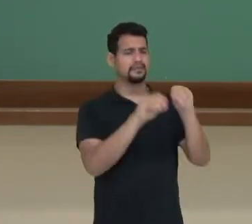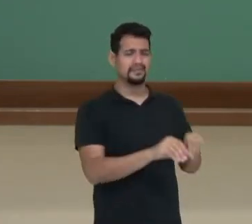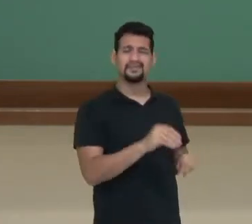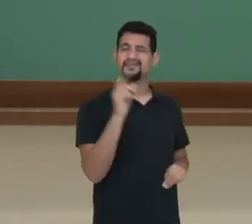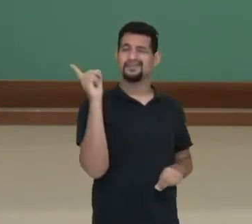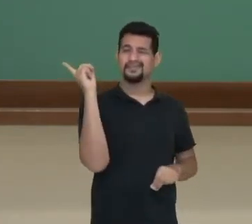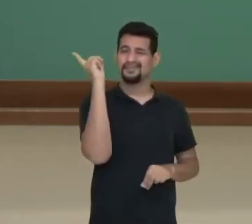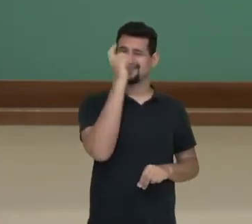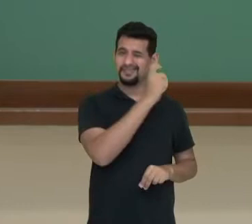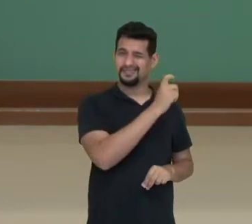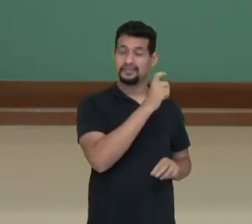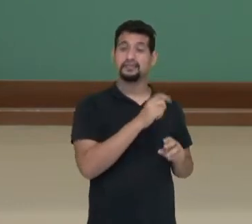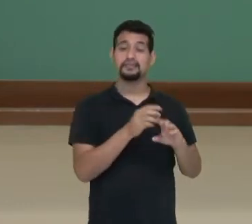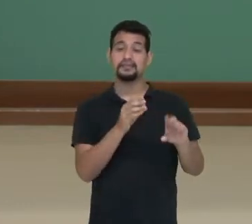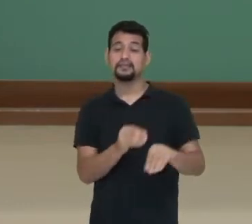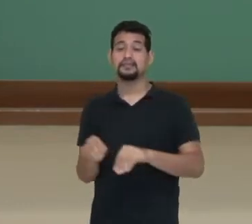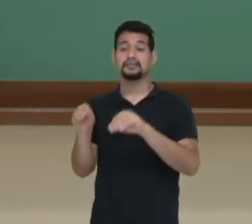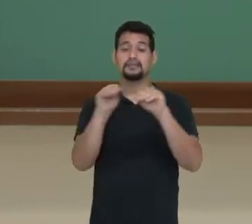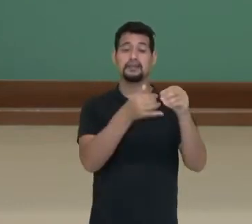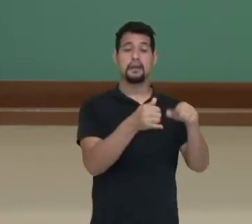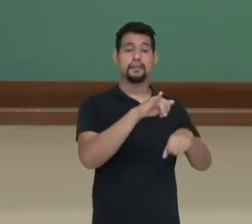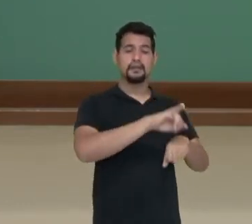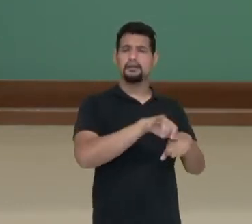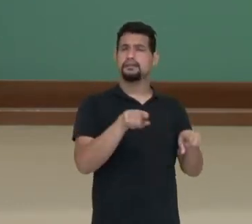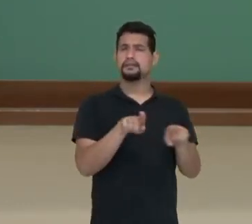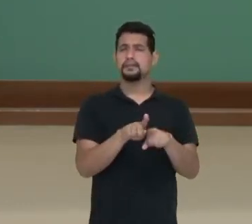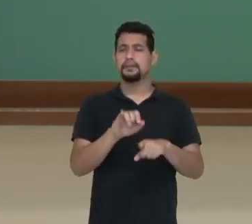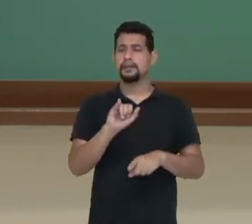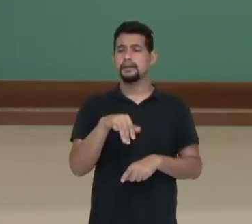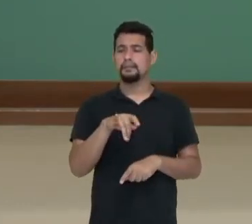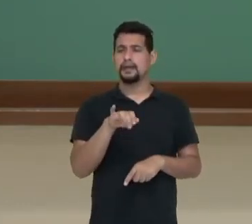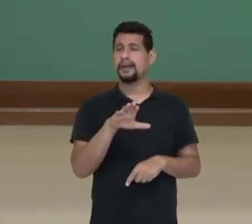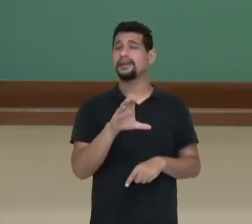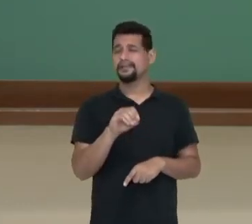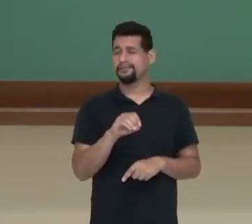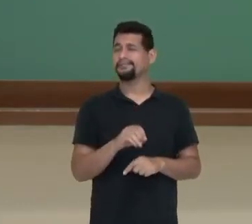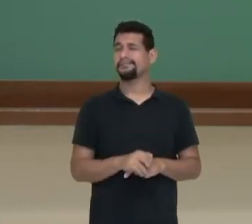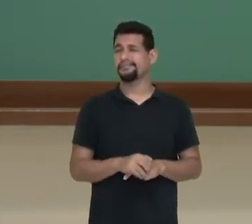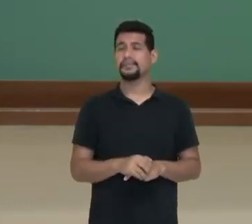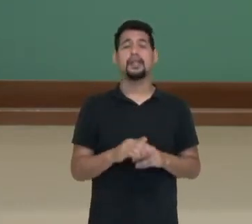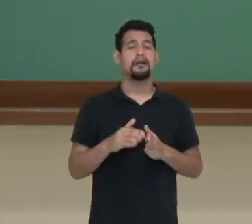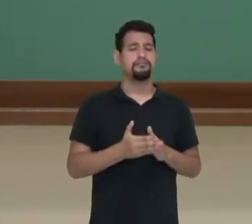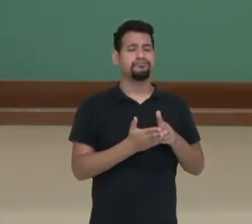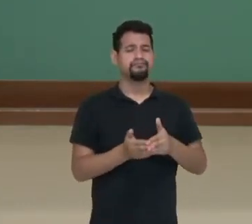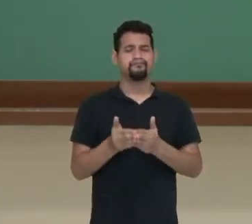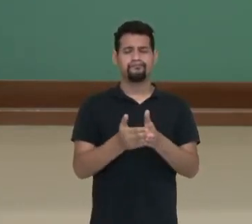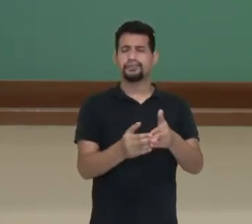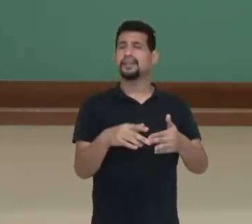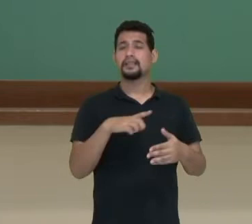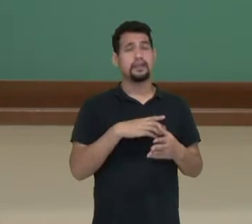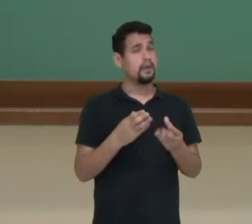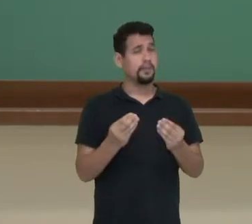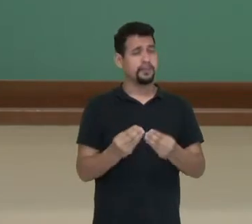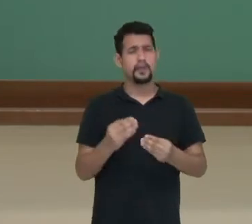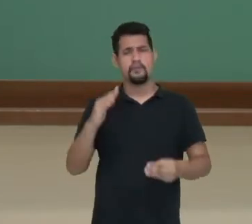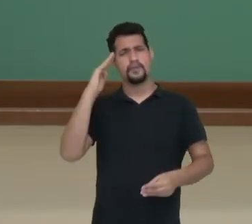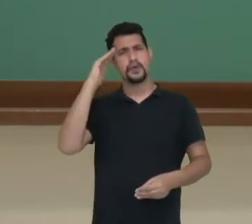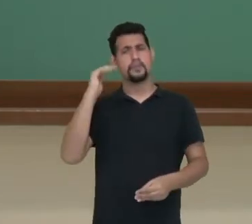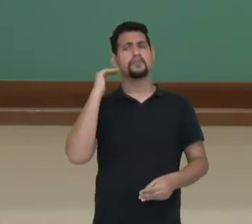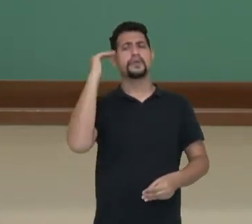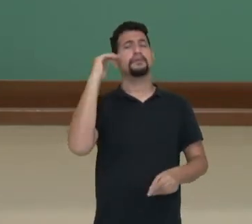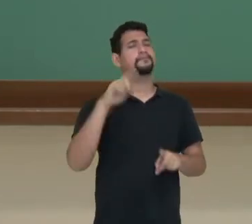que é você transferir a capital de um império. E a Marinha aí teve uma participação muito ativa